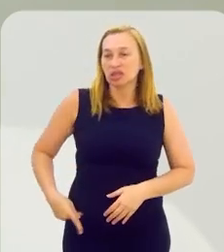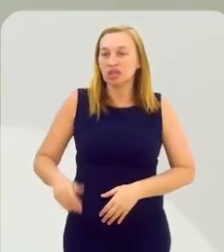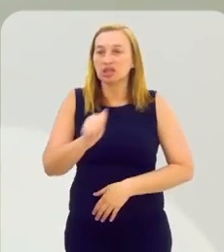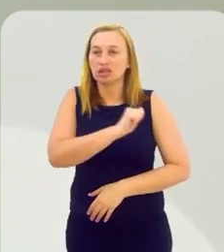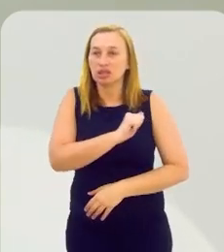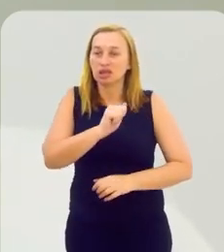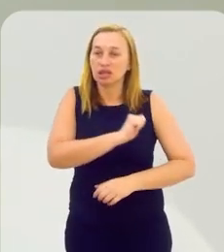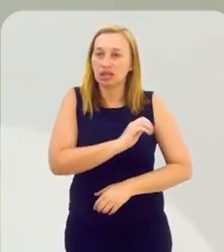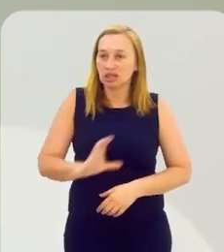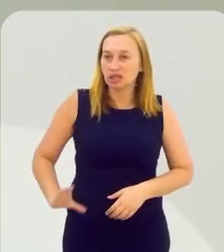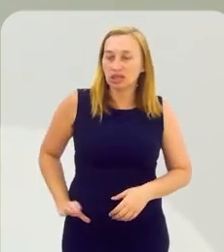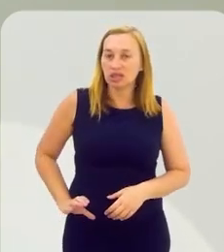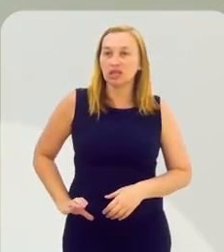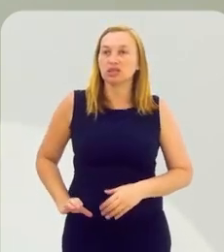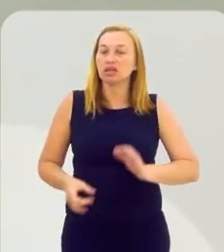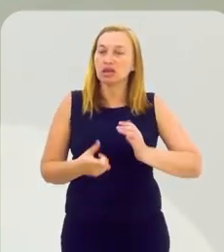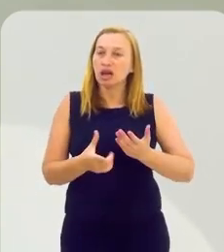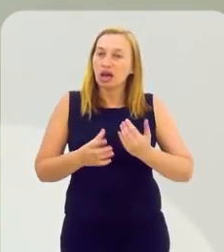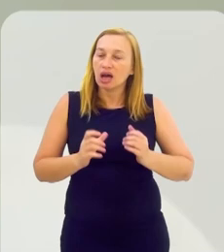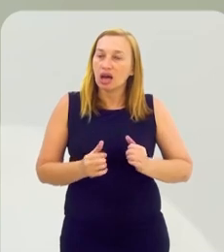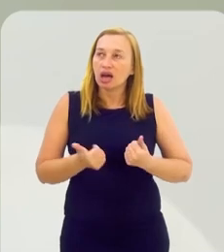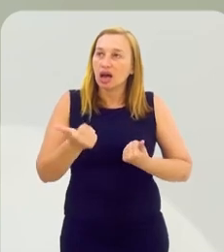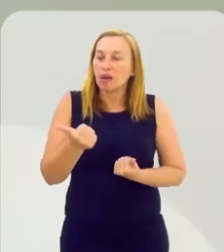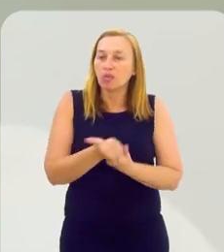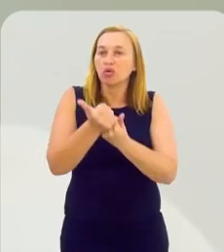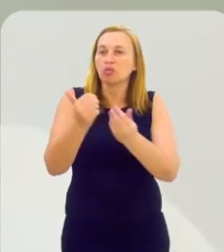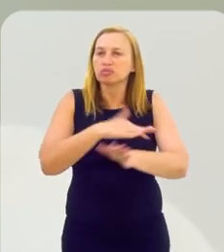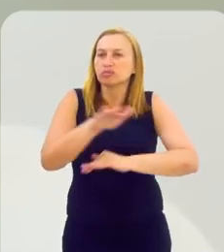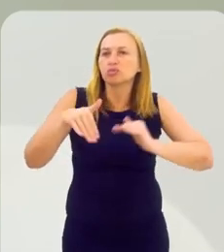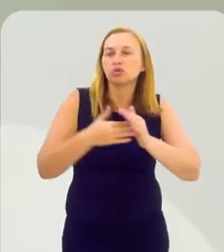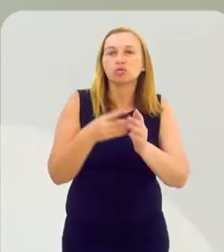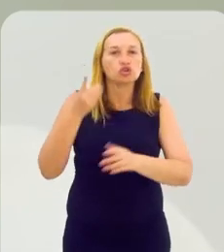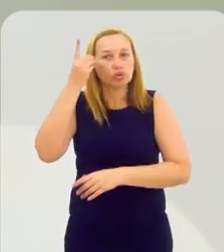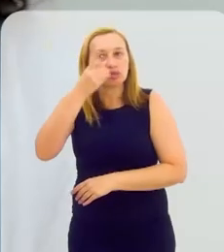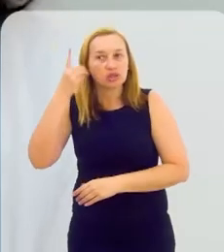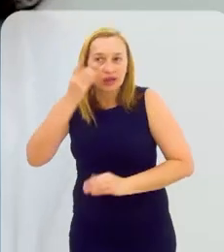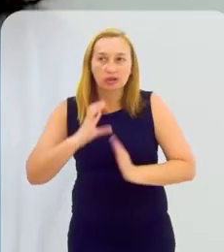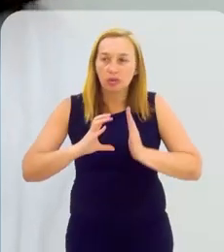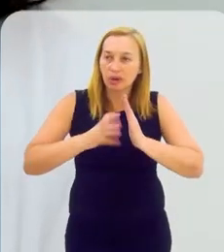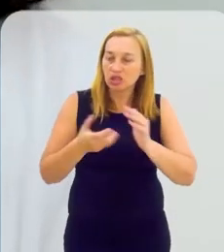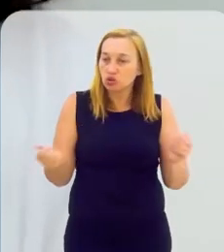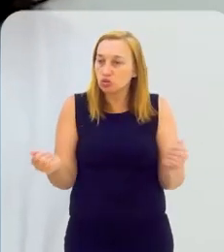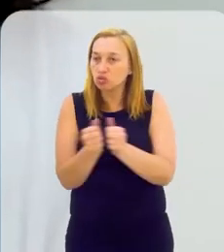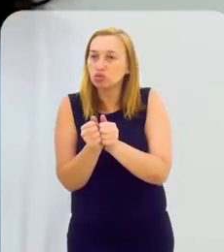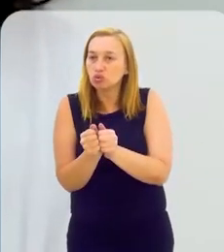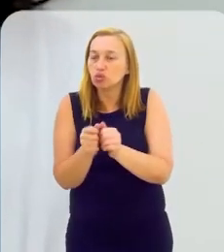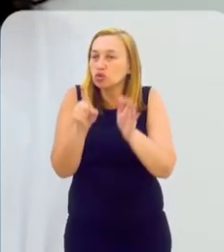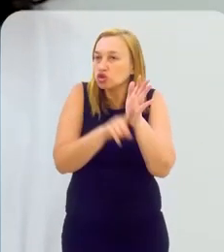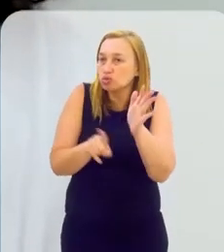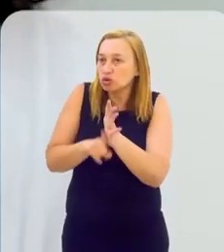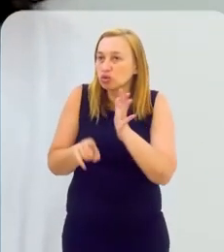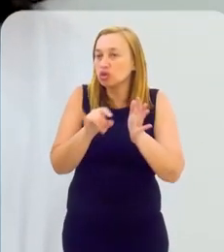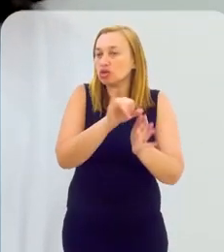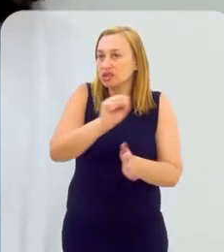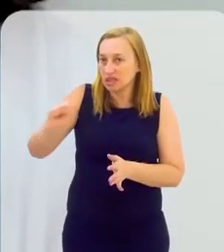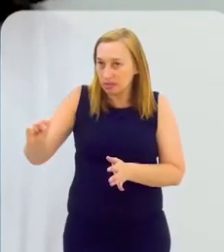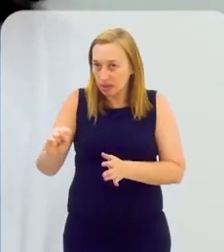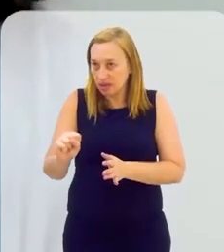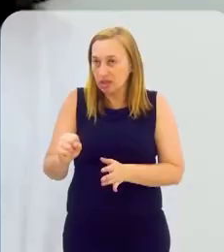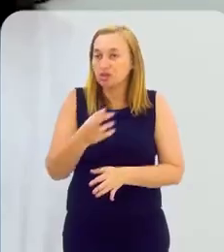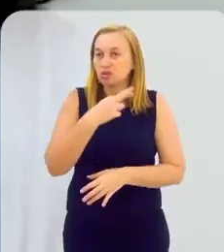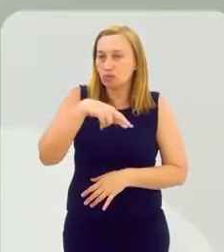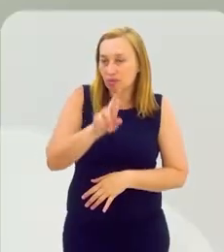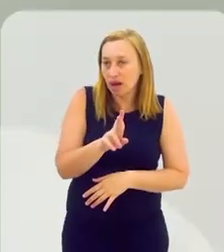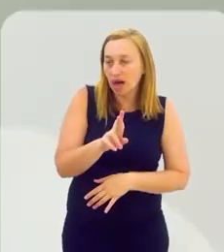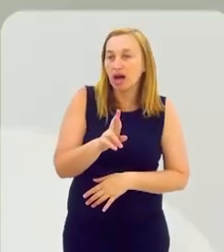André Siciliani, que foi amplamente abraçada por todos os deputados, todos os partidos, no sentido de reduzir a alíquota de ICMS